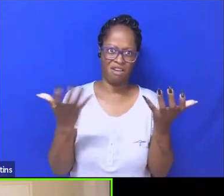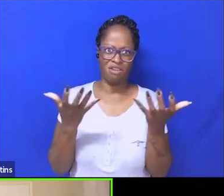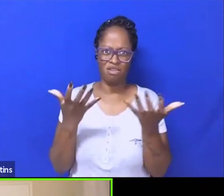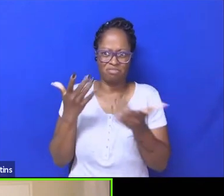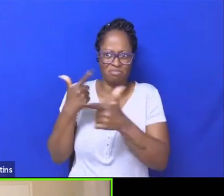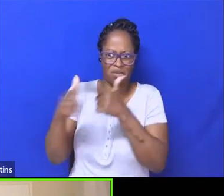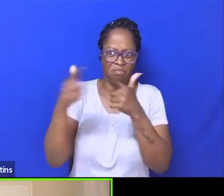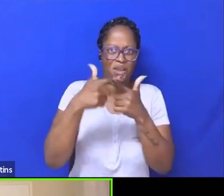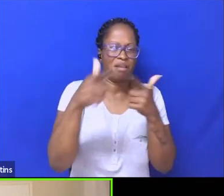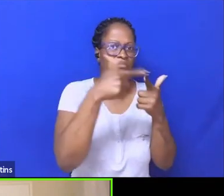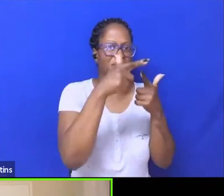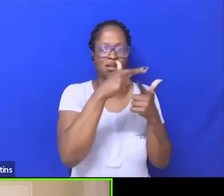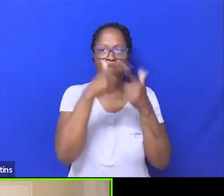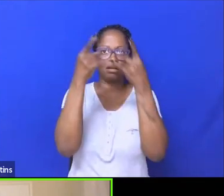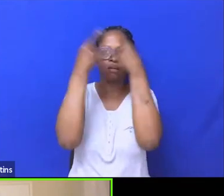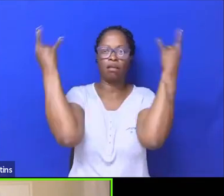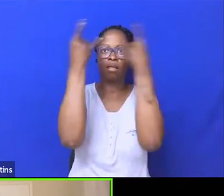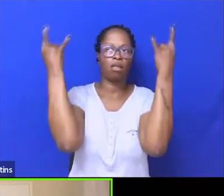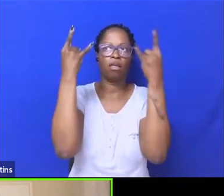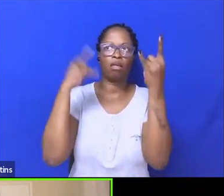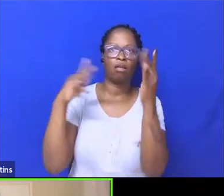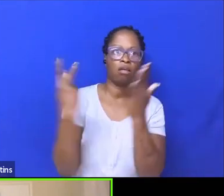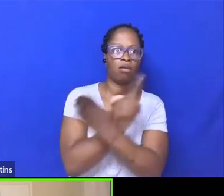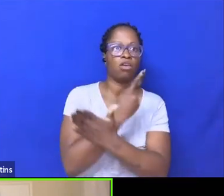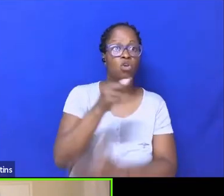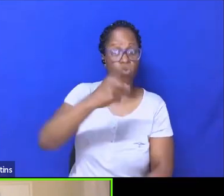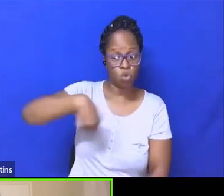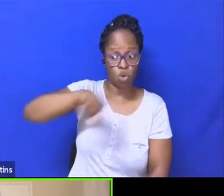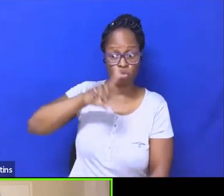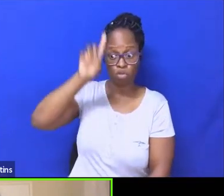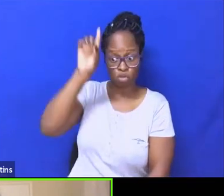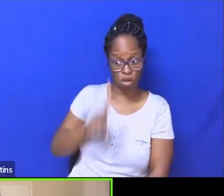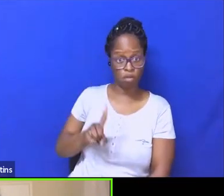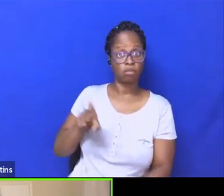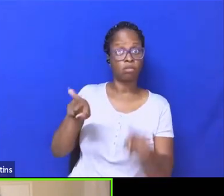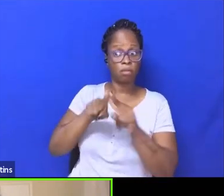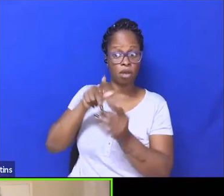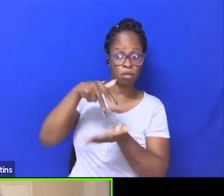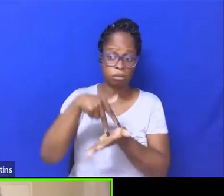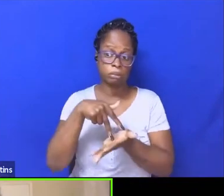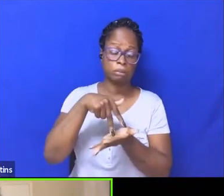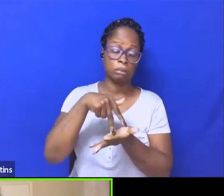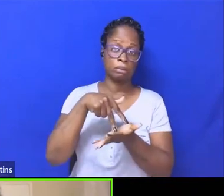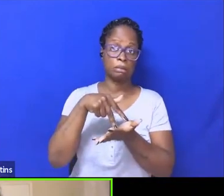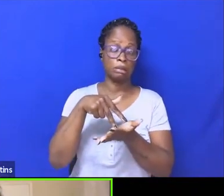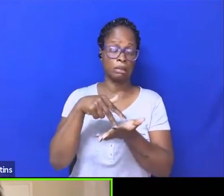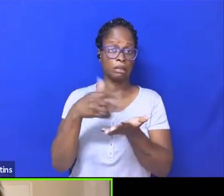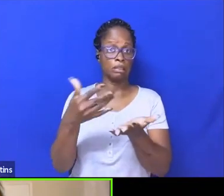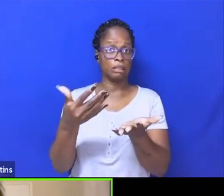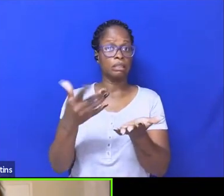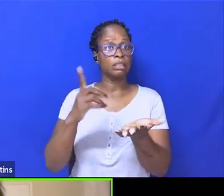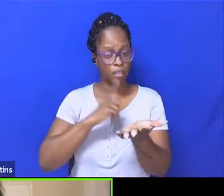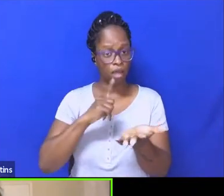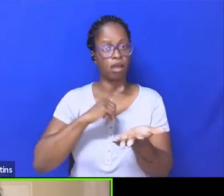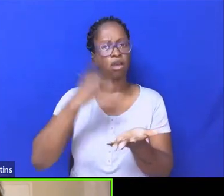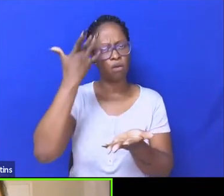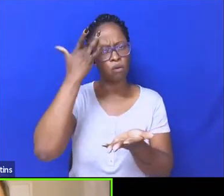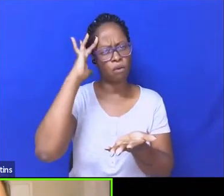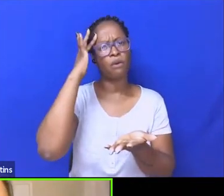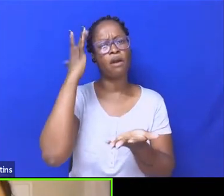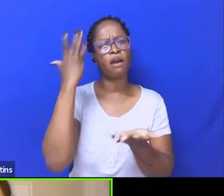nossos direitos também então penso que a única forma de